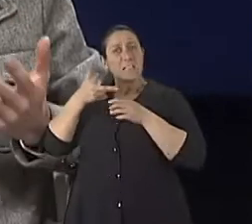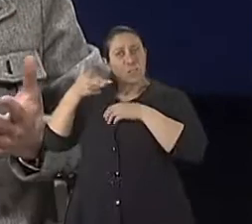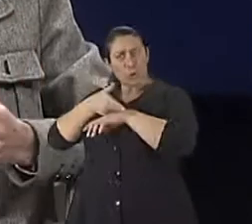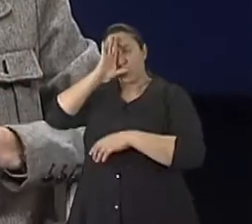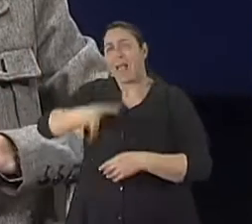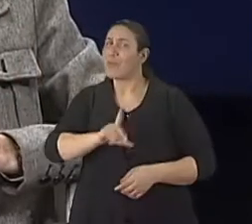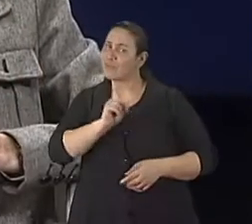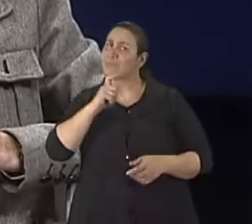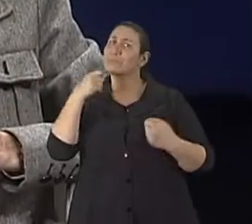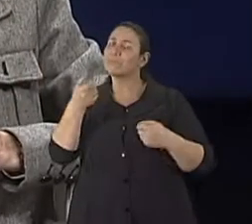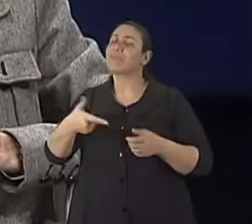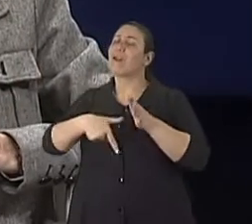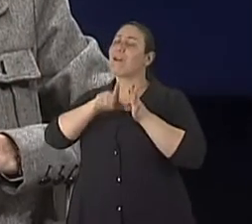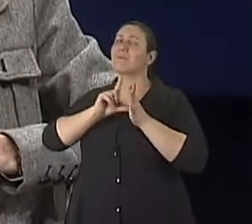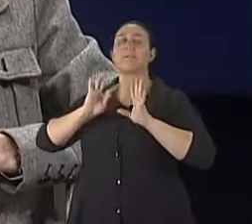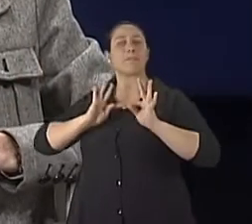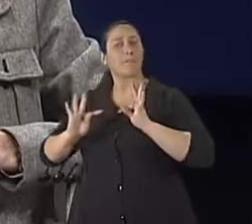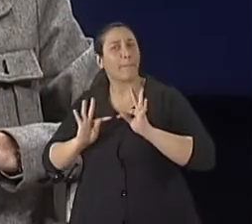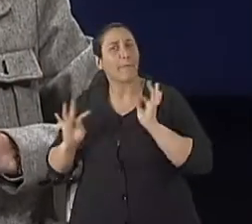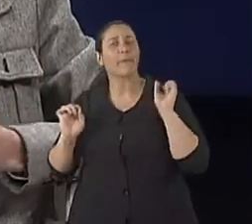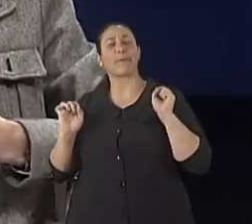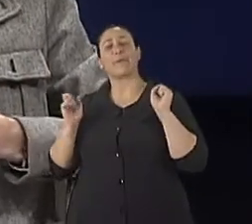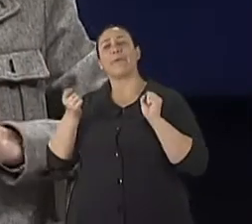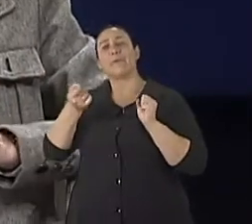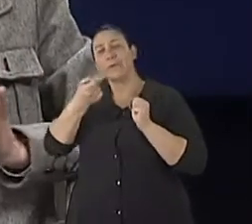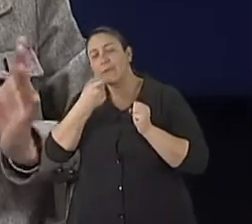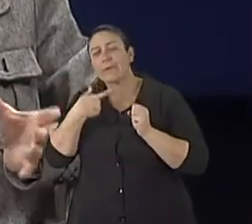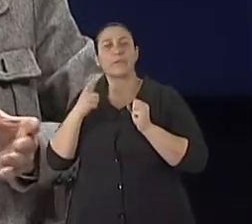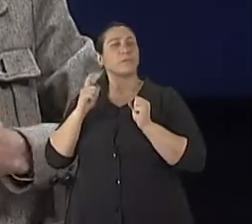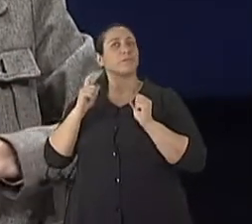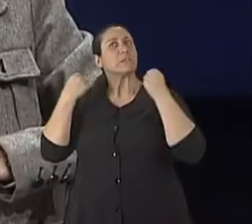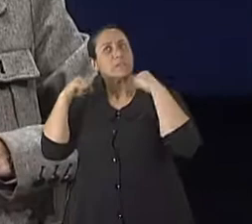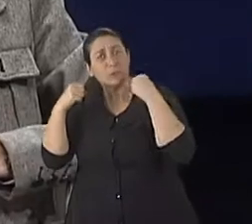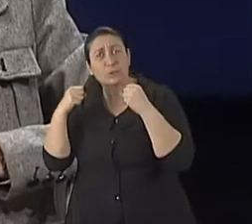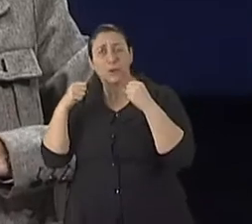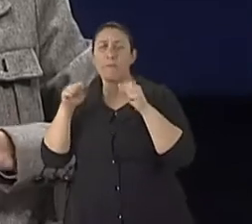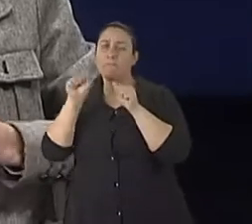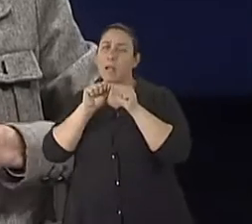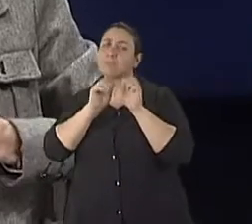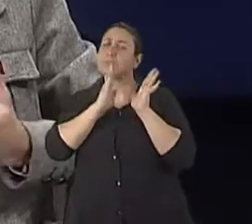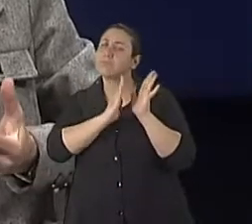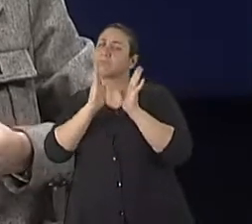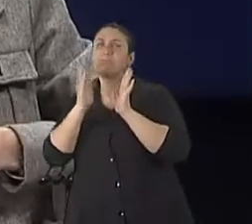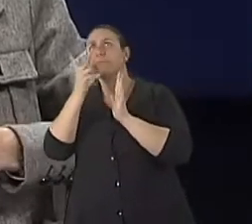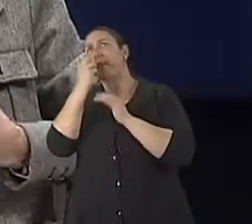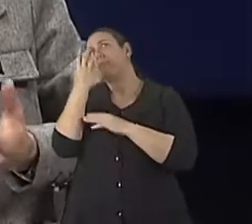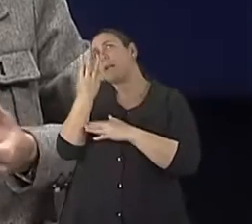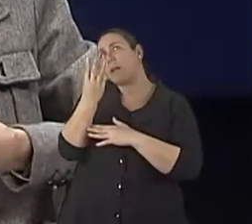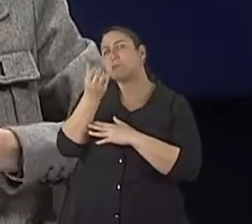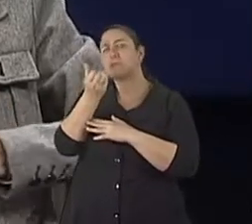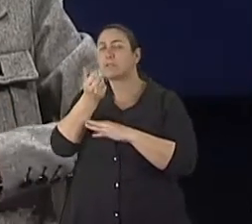tem se mostrado com uma olhada no tratamento faço isso por alguns períodos três a seis meses